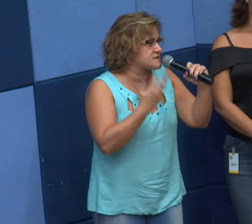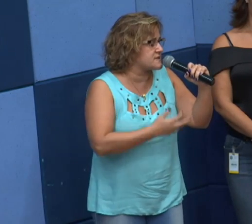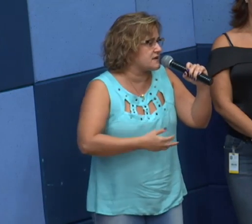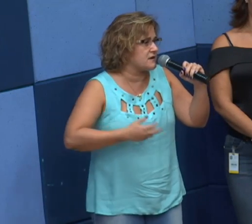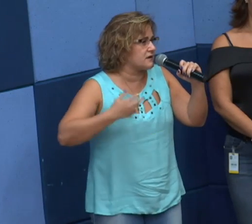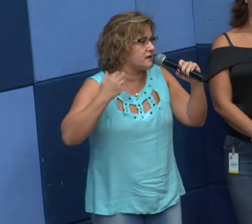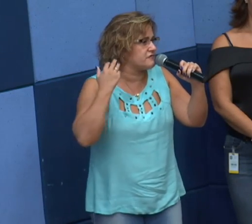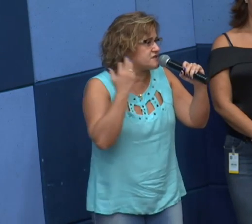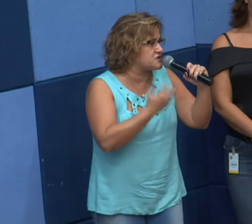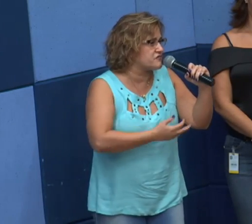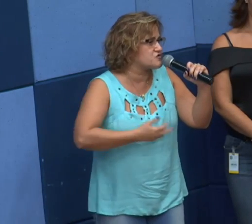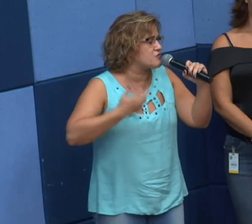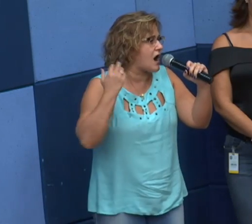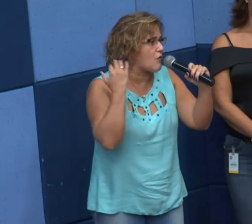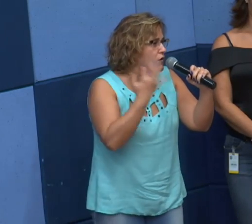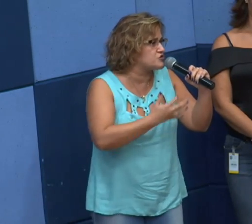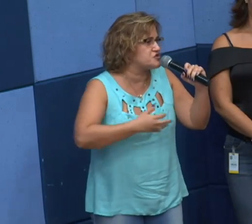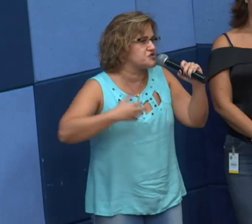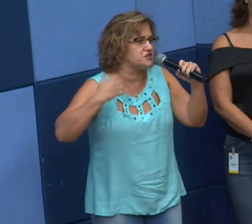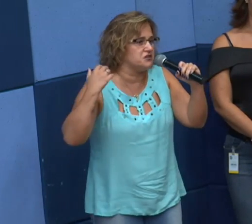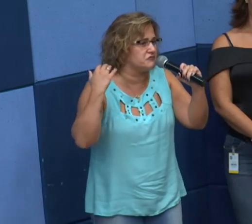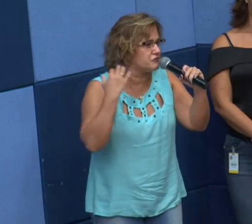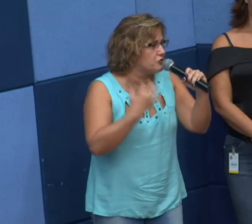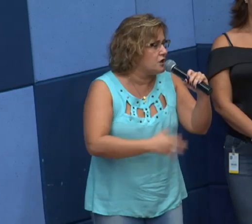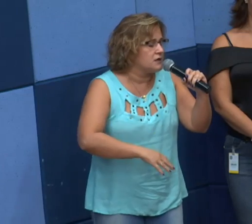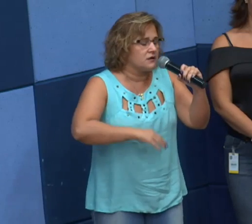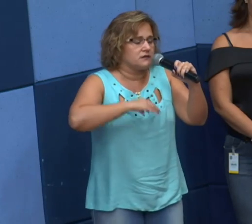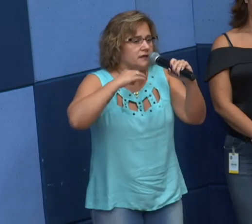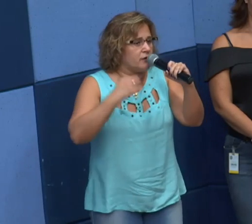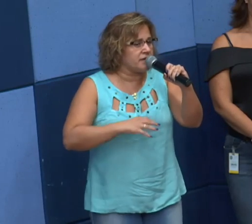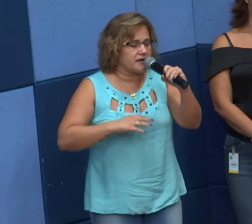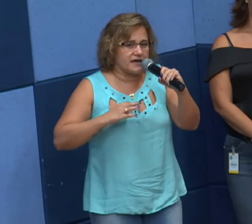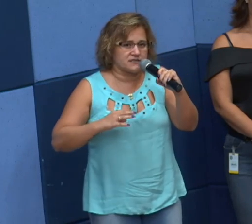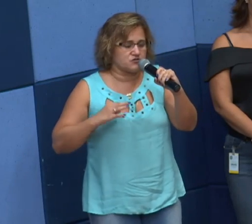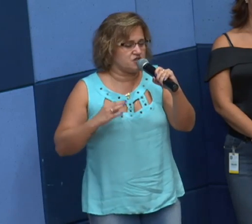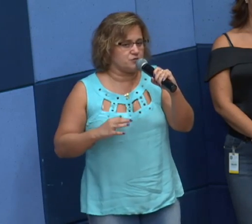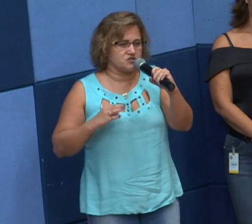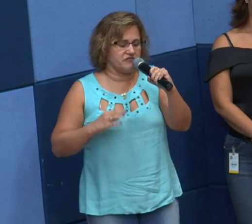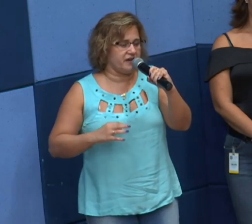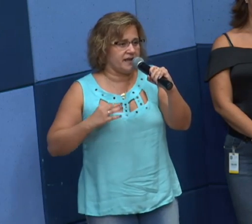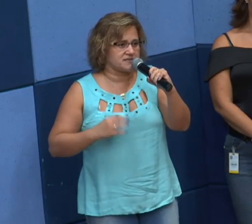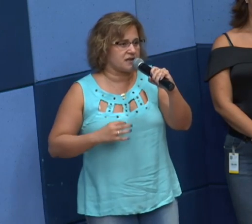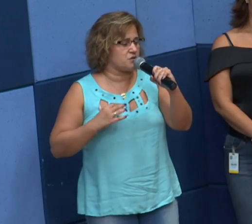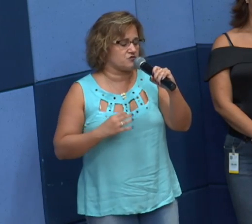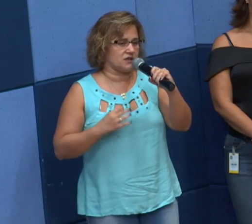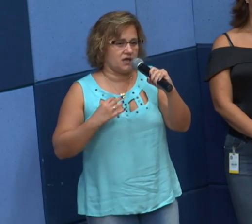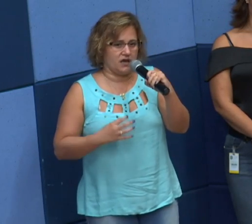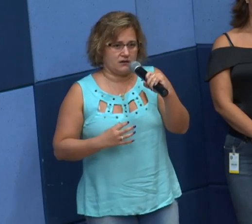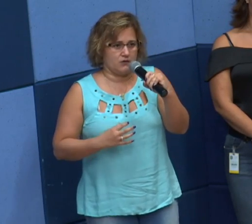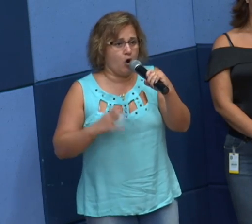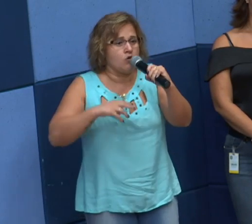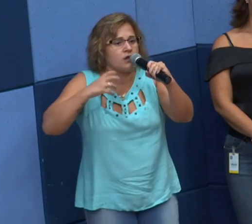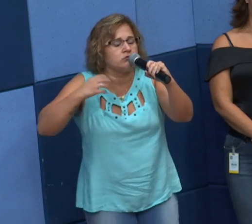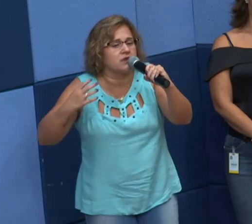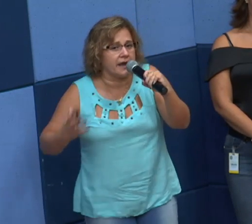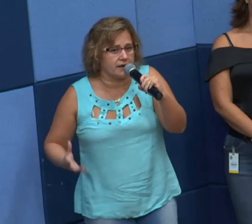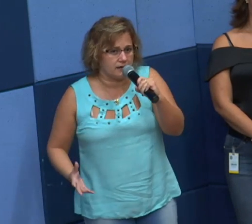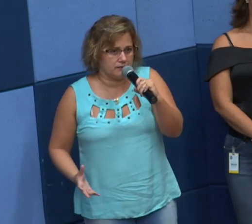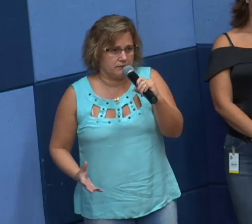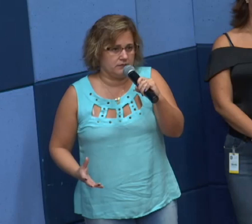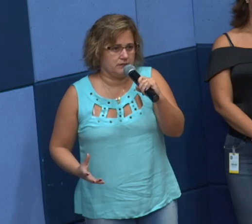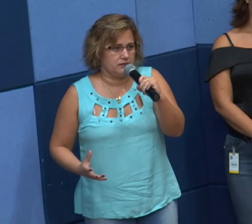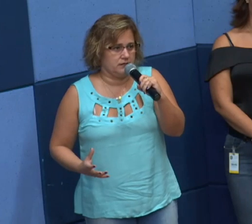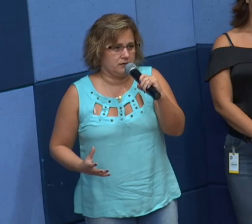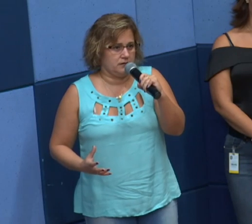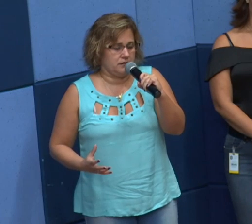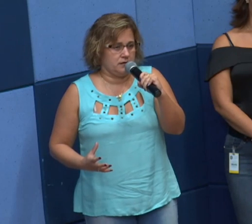sindrômico, deficiente visual, auditivo, não interessa o tipo de diferença que a pessoa tenha ou não tenha.